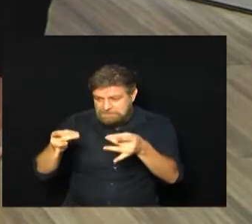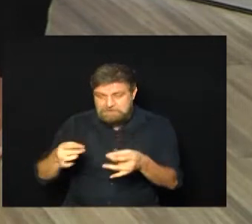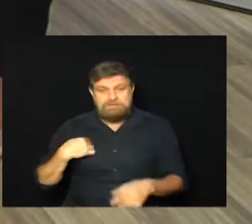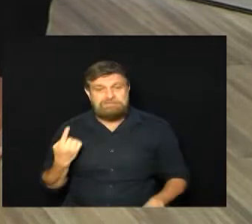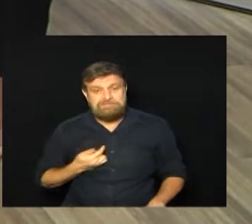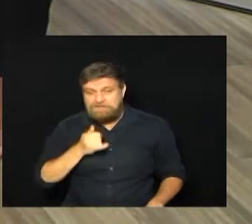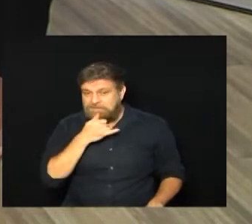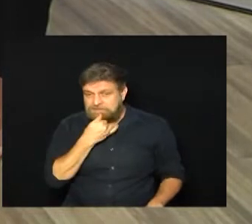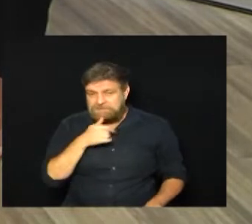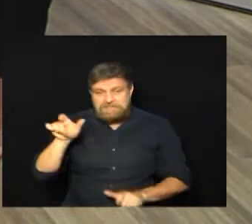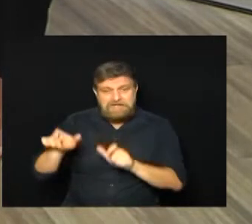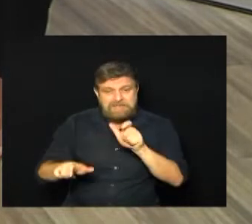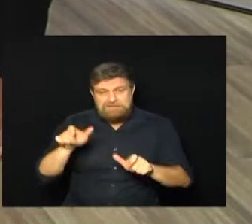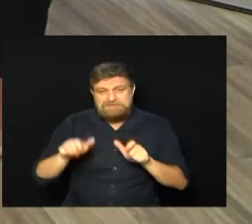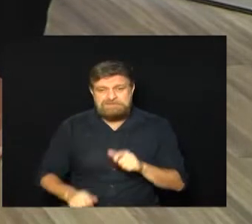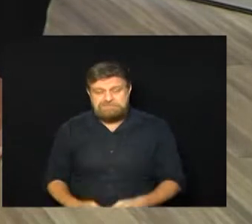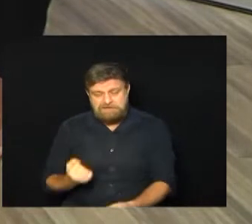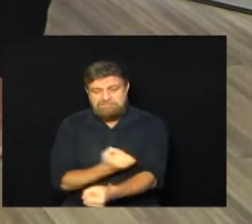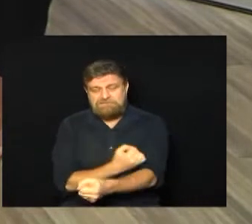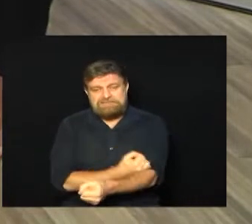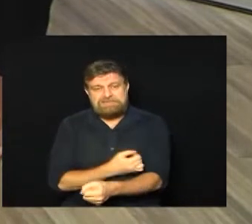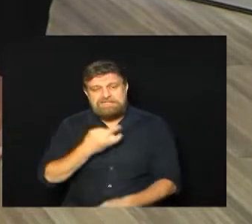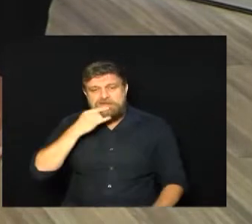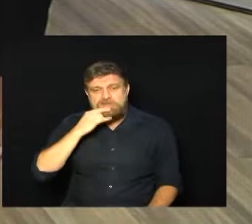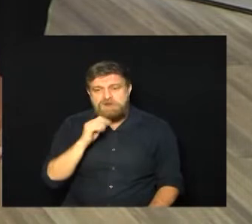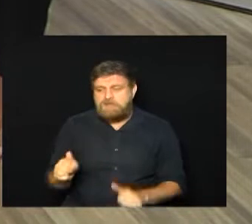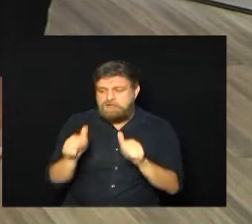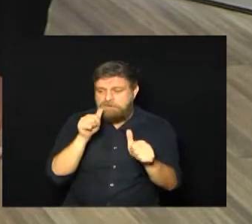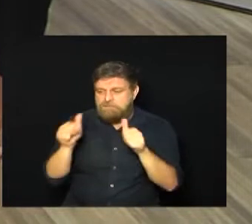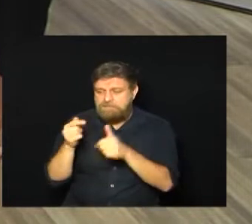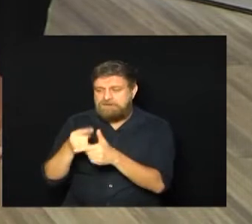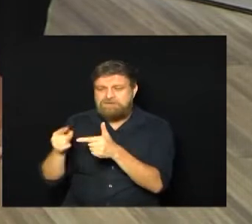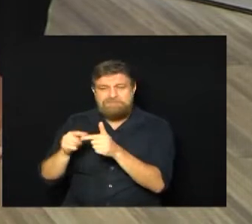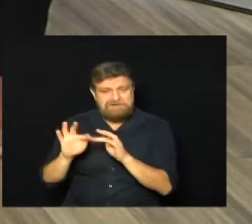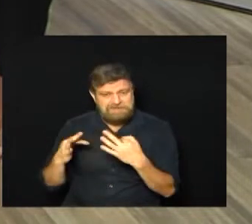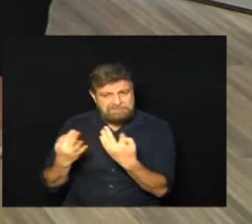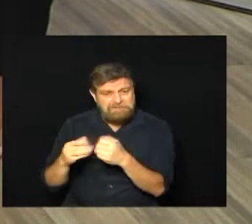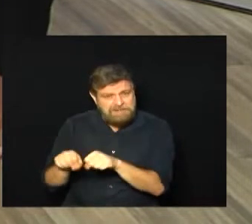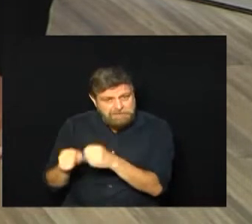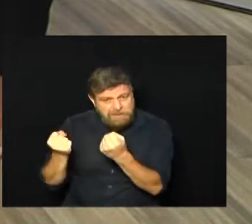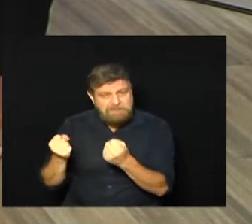as pessoas com problemas com álcool, com droga, problemas familiares. A gente tem as questões